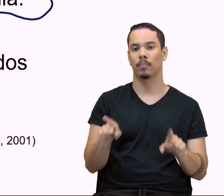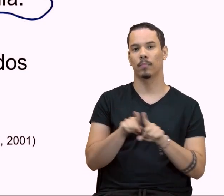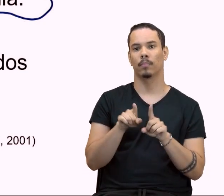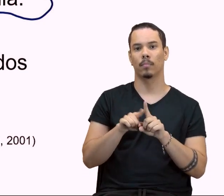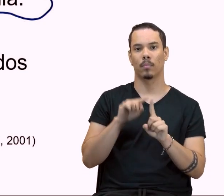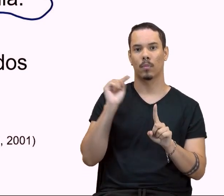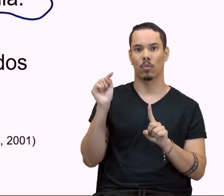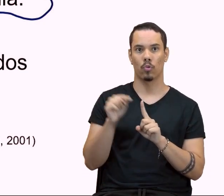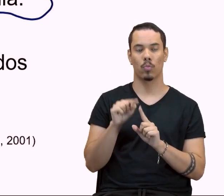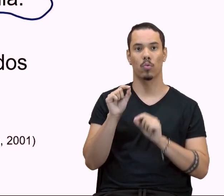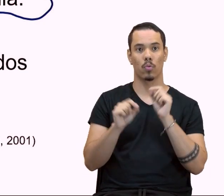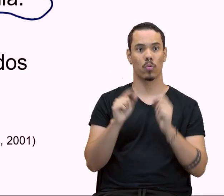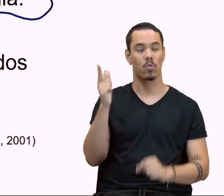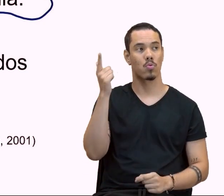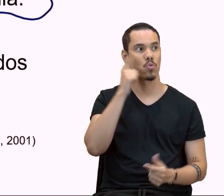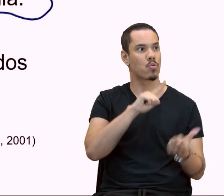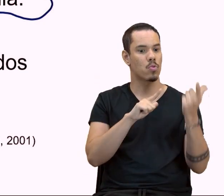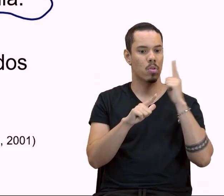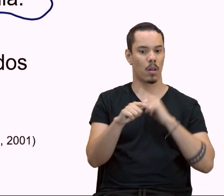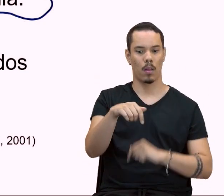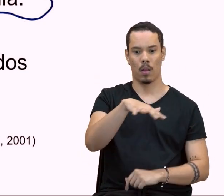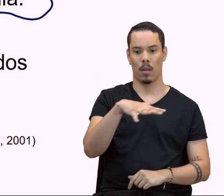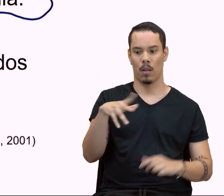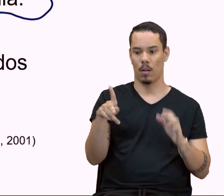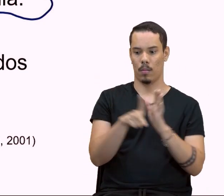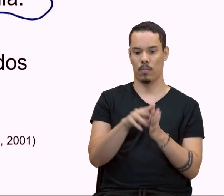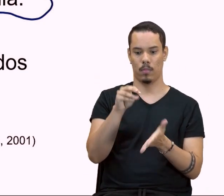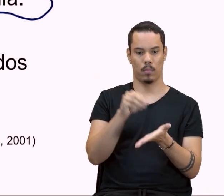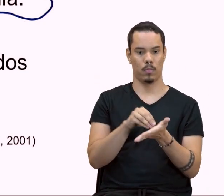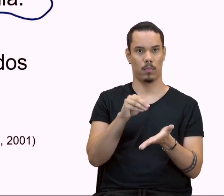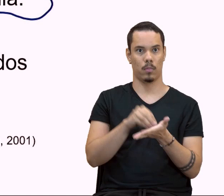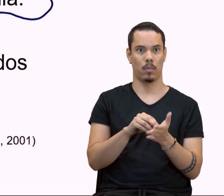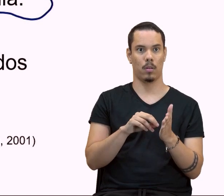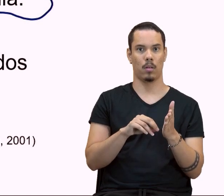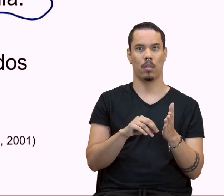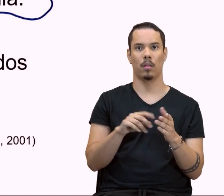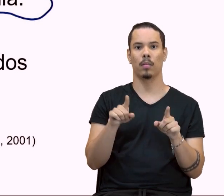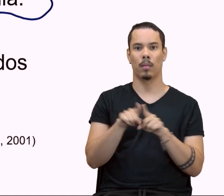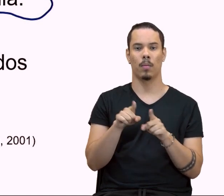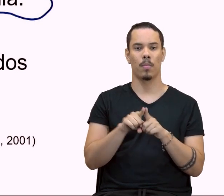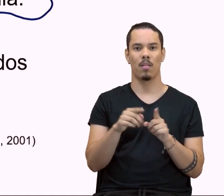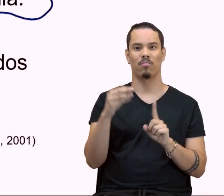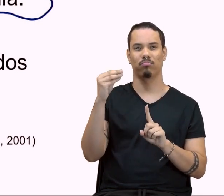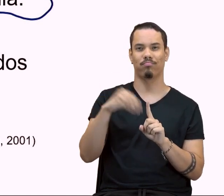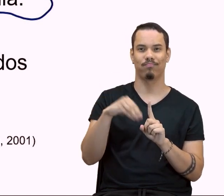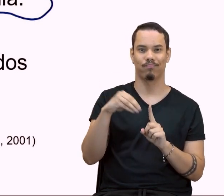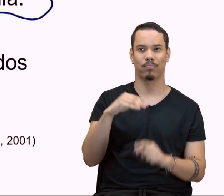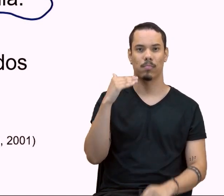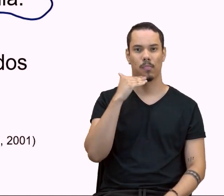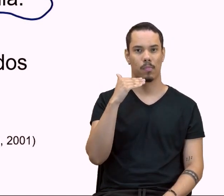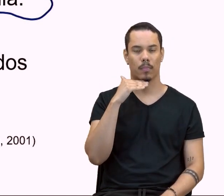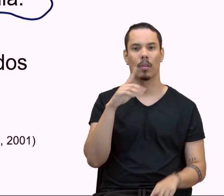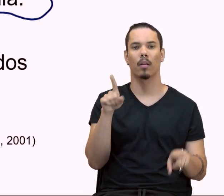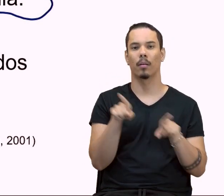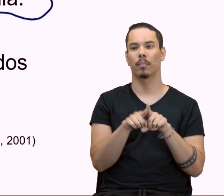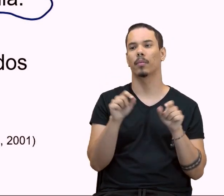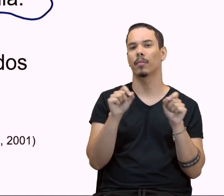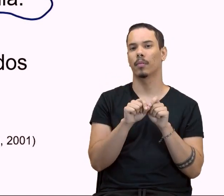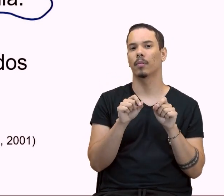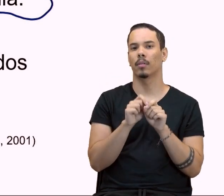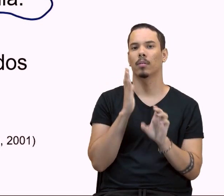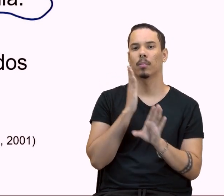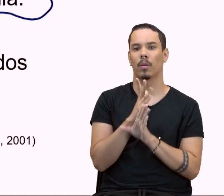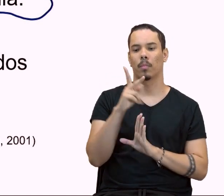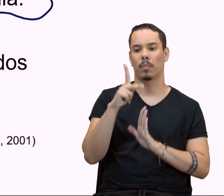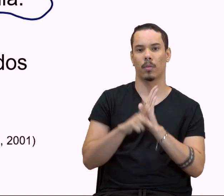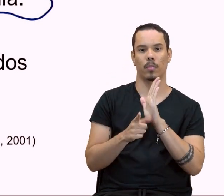já as áreas desmatadas de ecossistemas mais frágeis, também feito principalmente pelo projeto